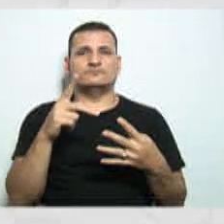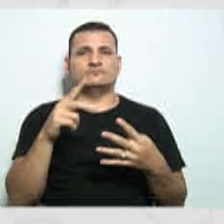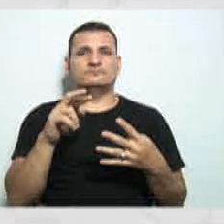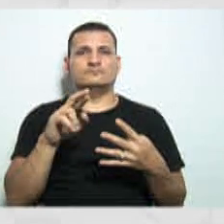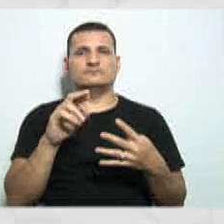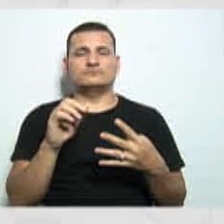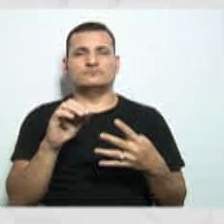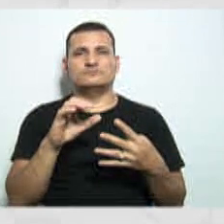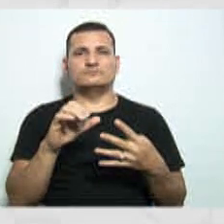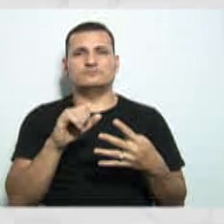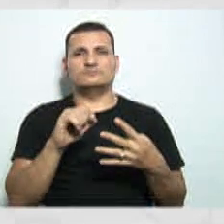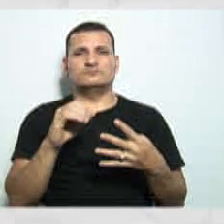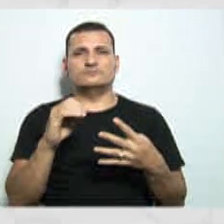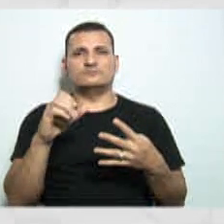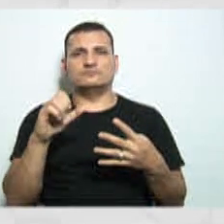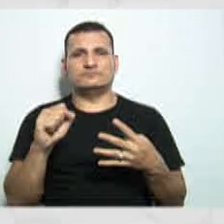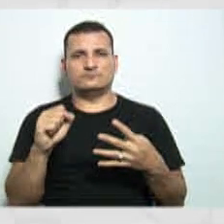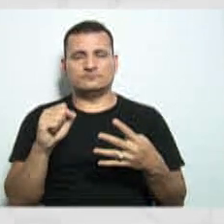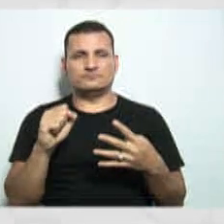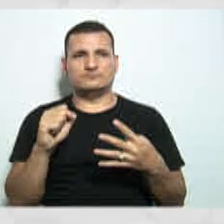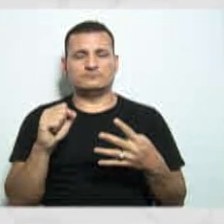processos internos,